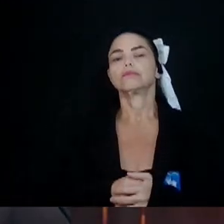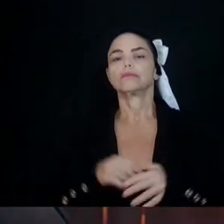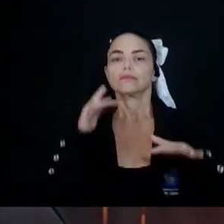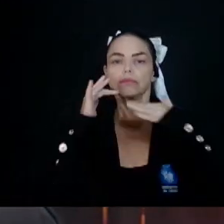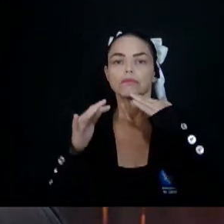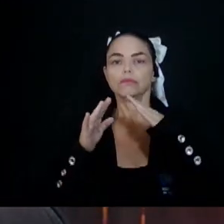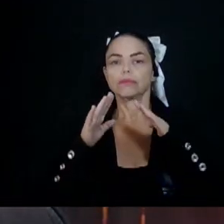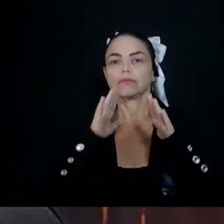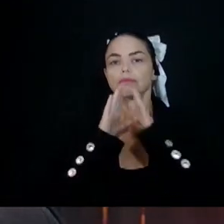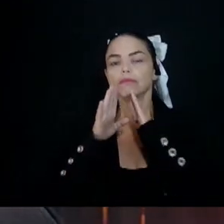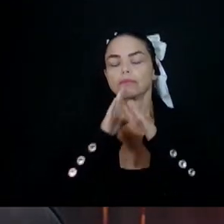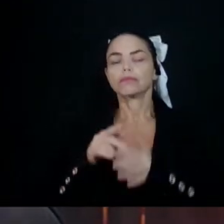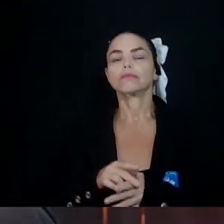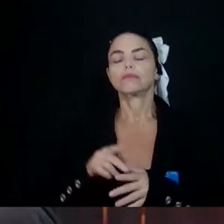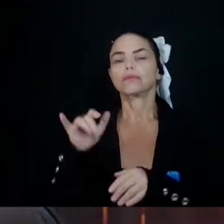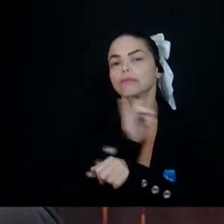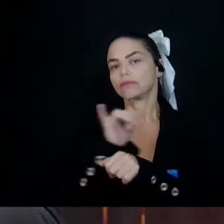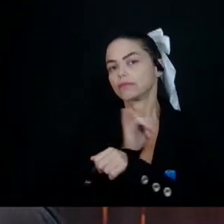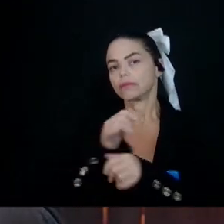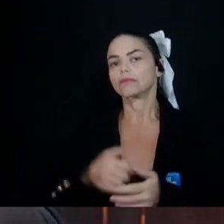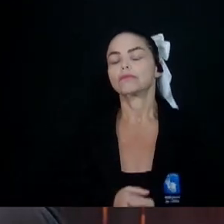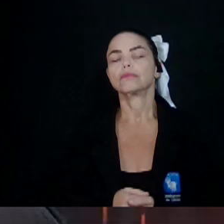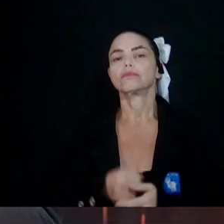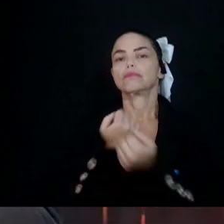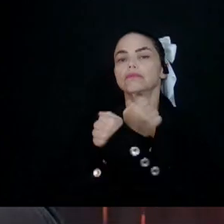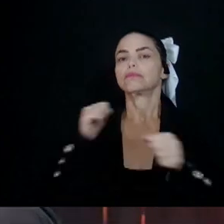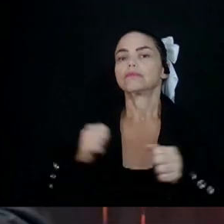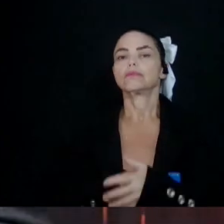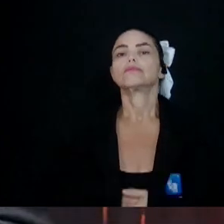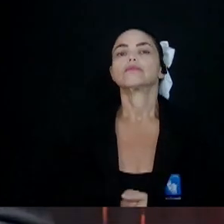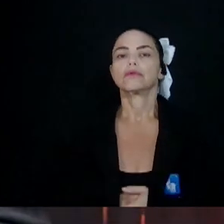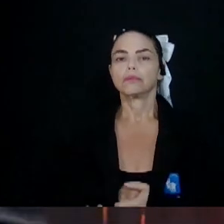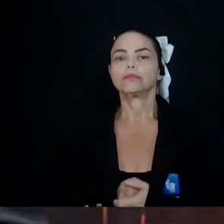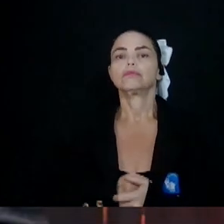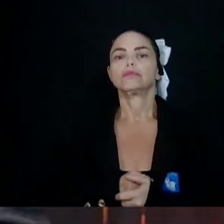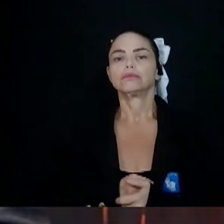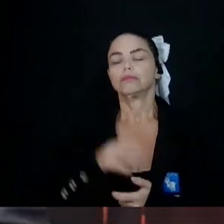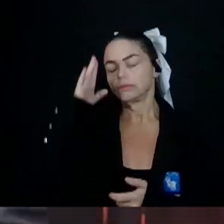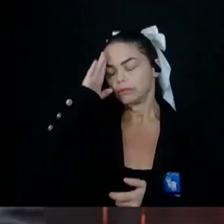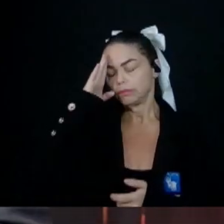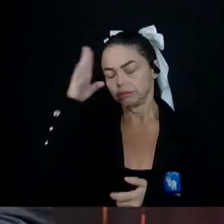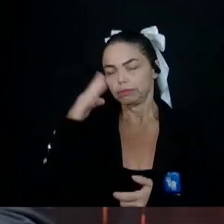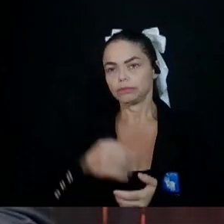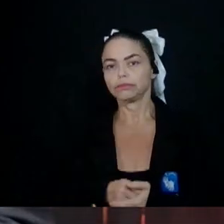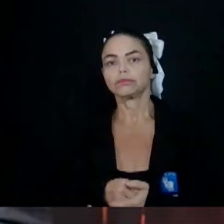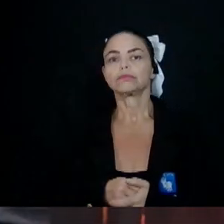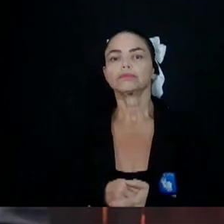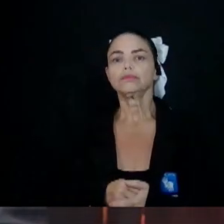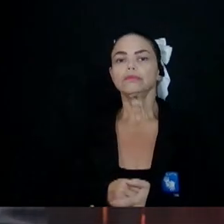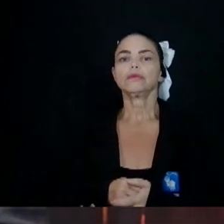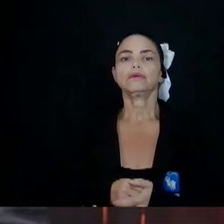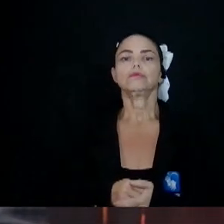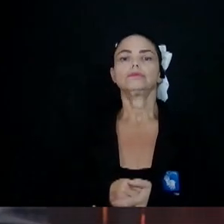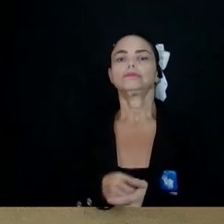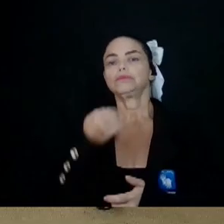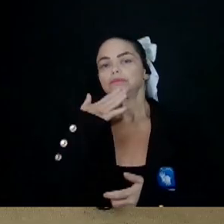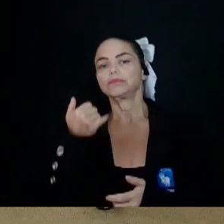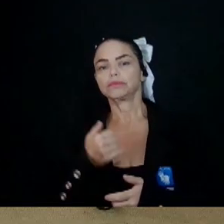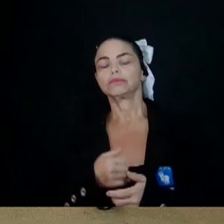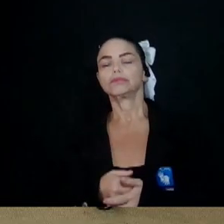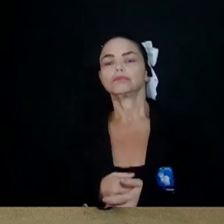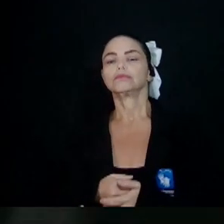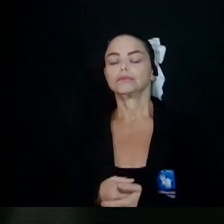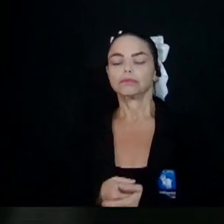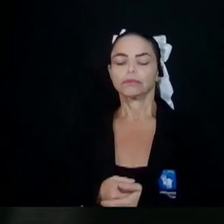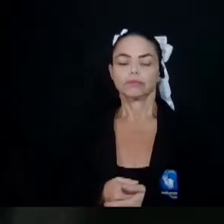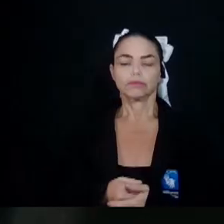com o YouTube? É praticamente impossível. Então acho que essa é a principal melhoria da lei. Excelente,